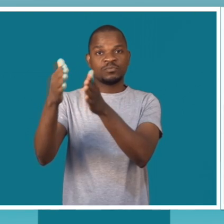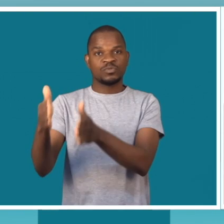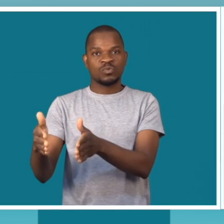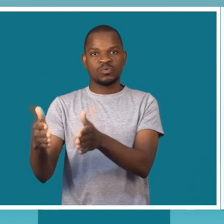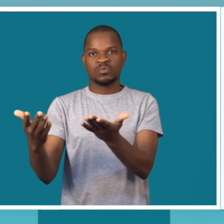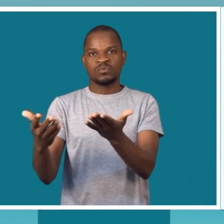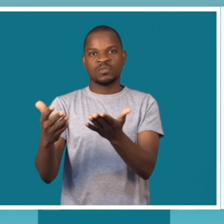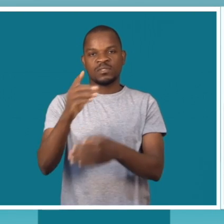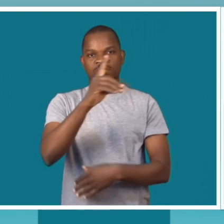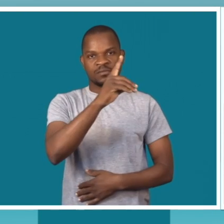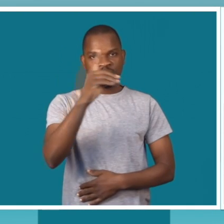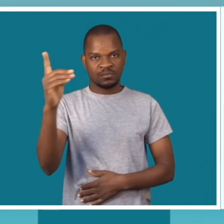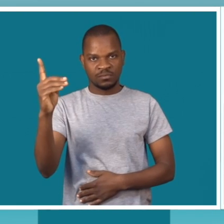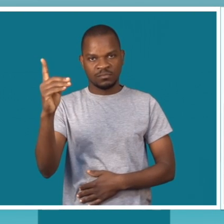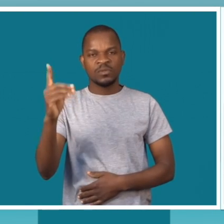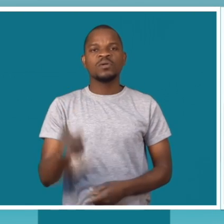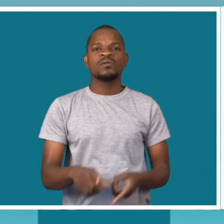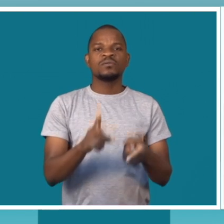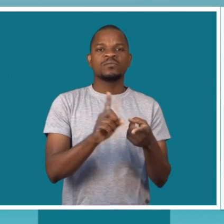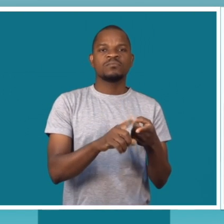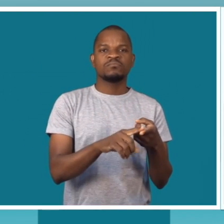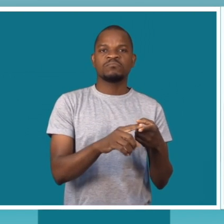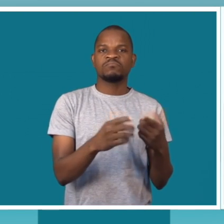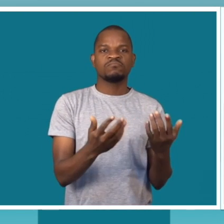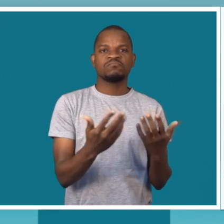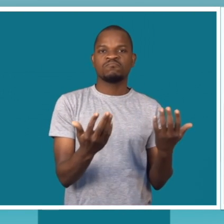com deficiência, em caso em concreto,